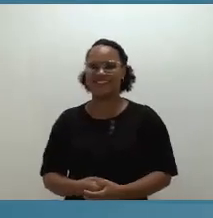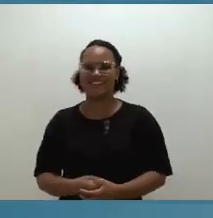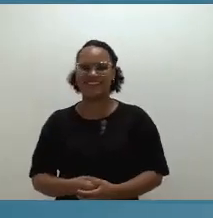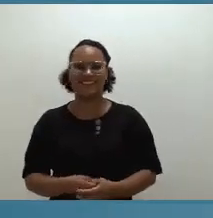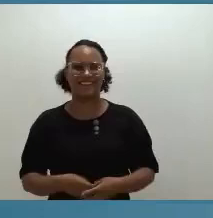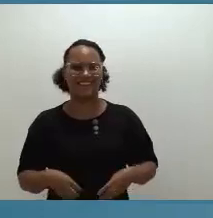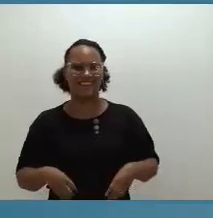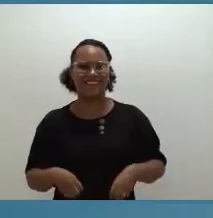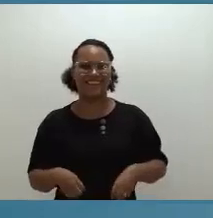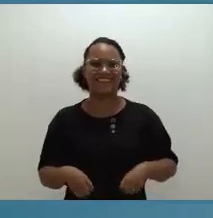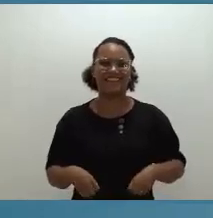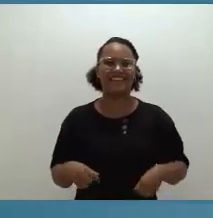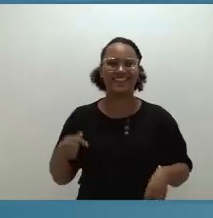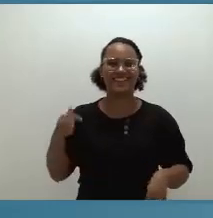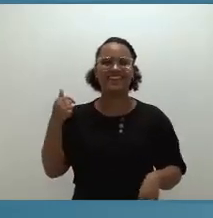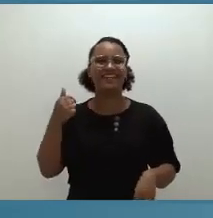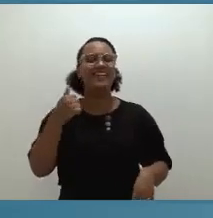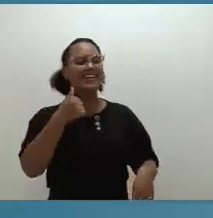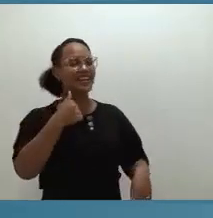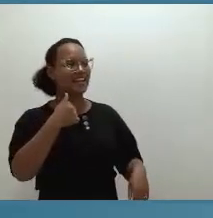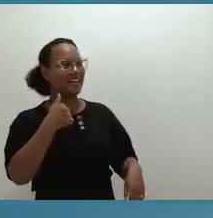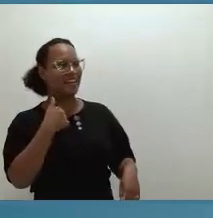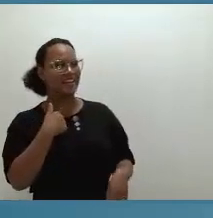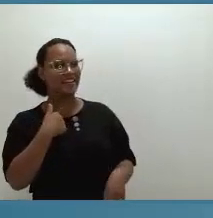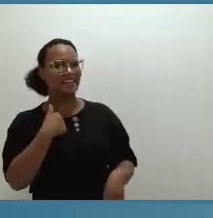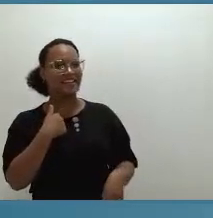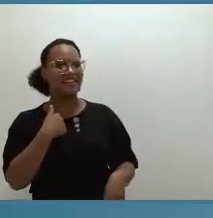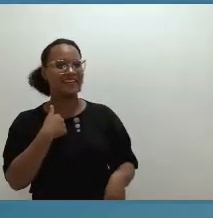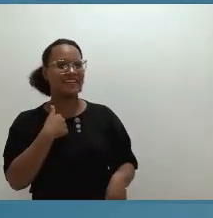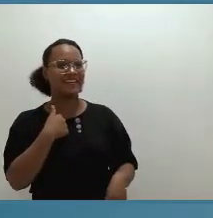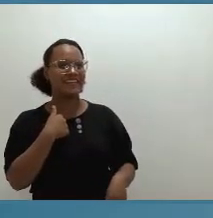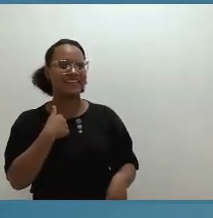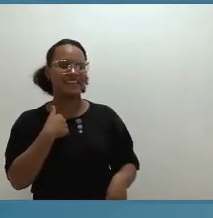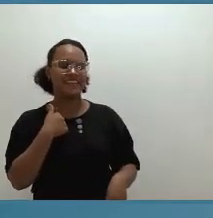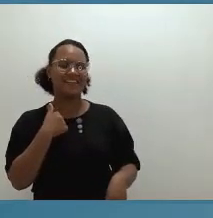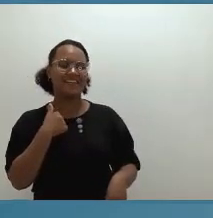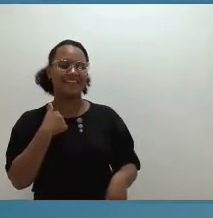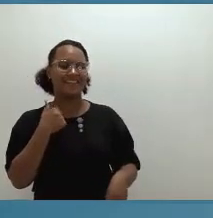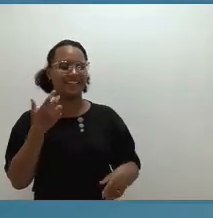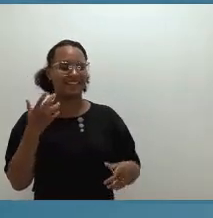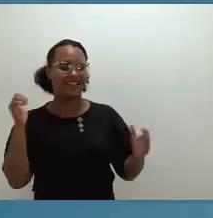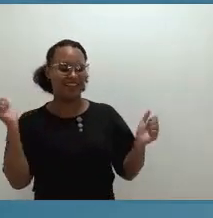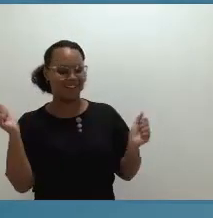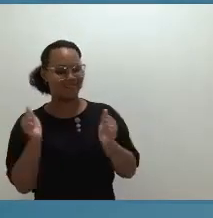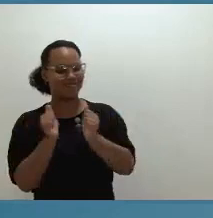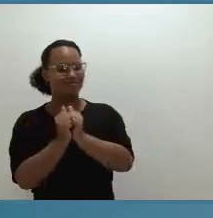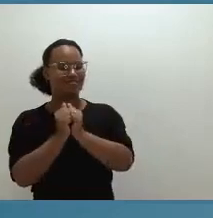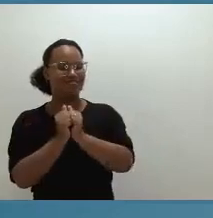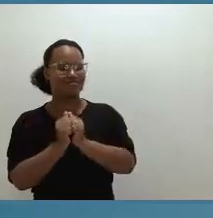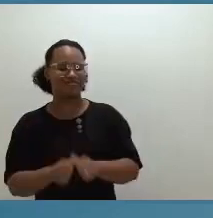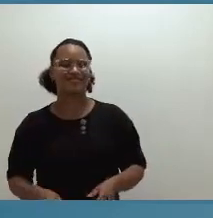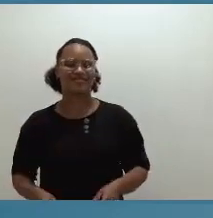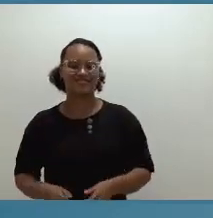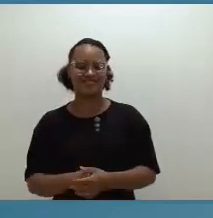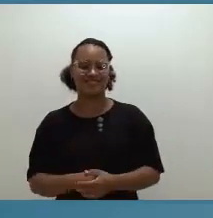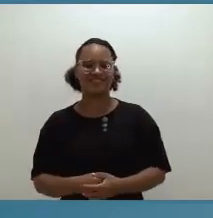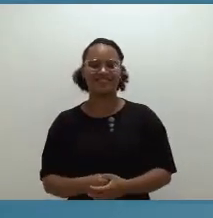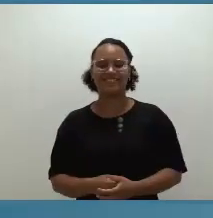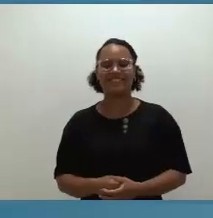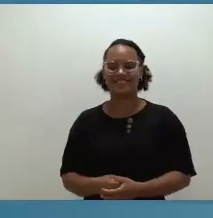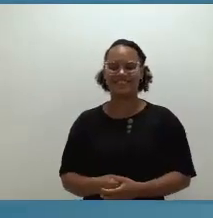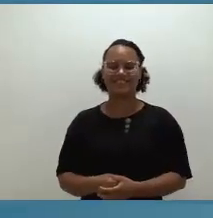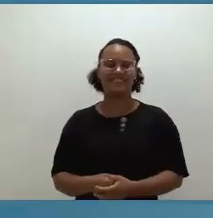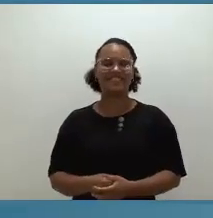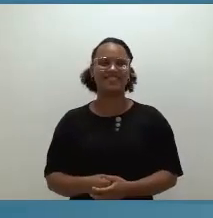Não, desembargadora Gui. Ela disse que se eu fosse, ela ia junto. Então, vamos juntos. Então, pronto. Desembargadora Margui, diretora